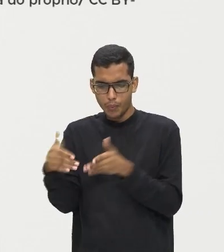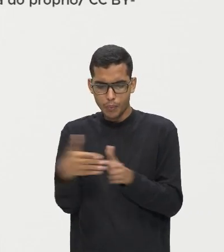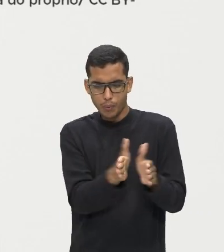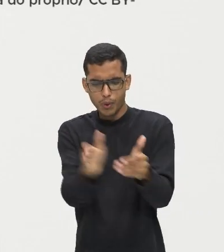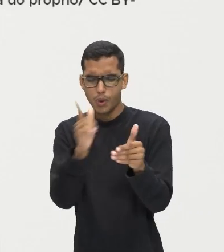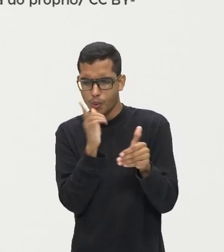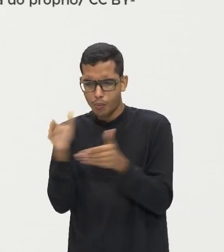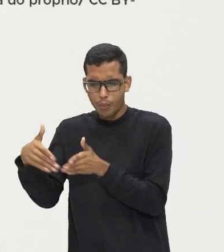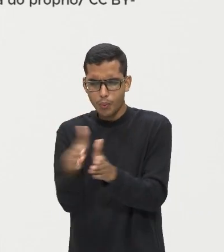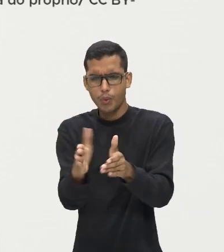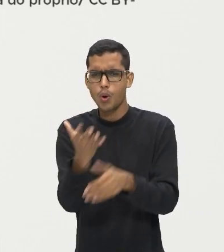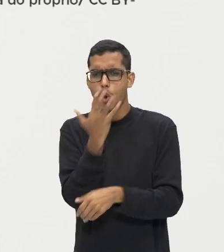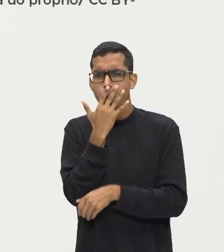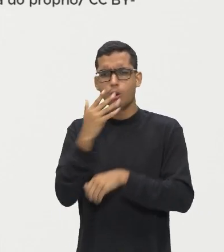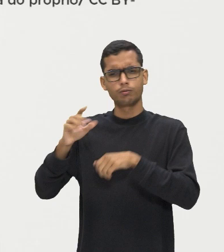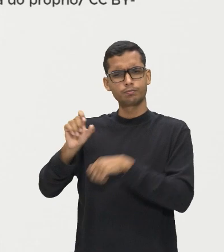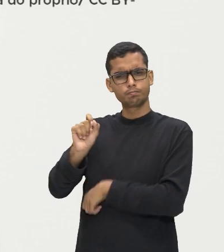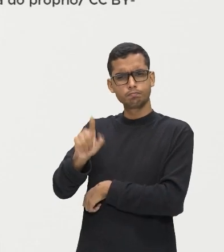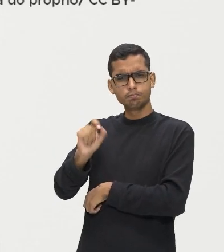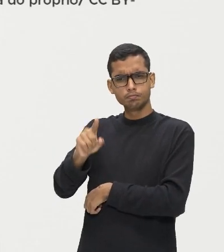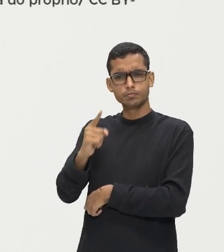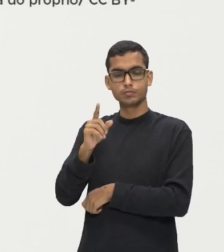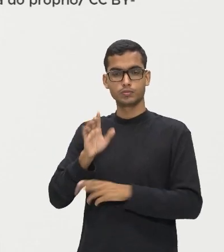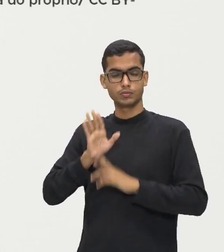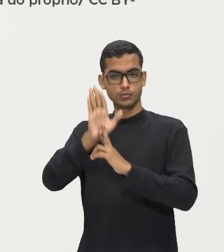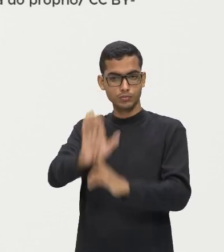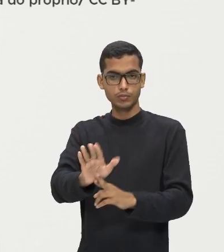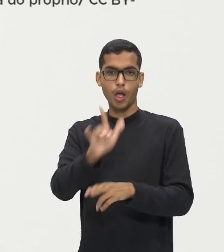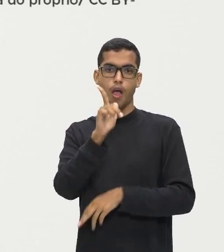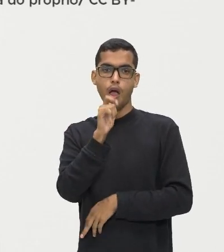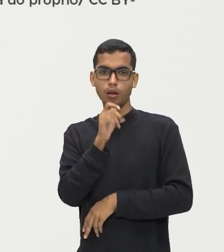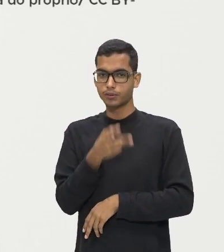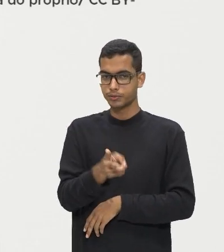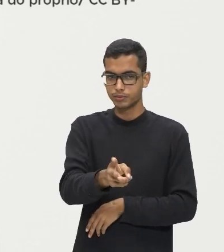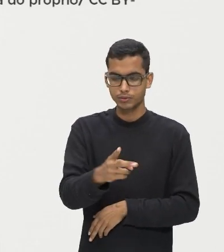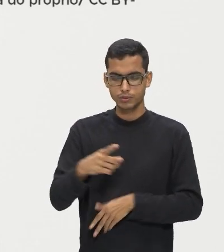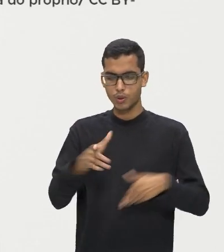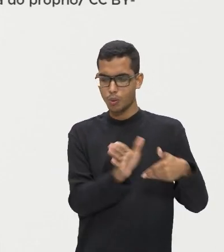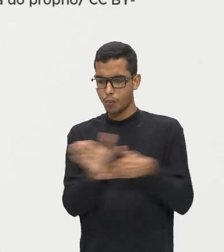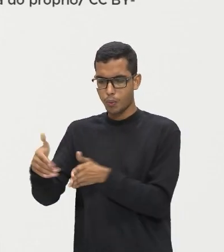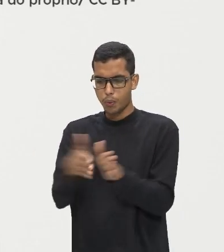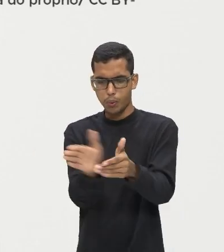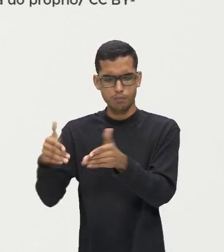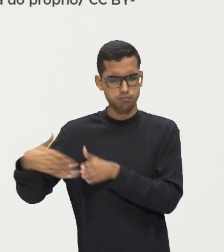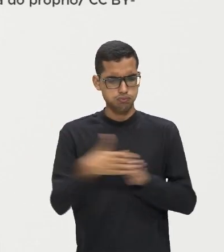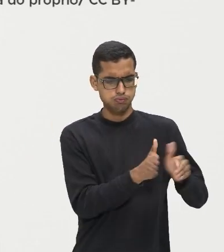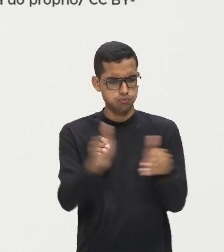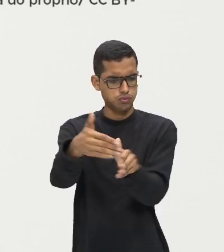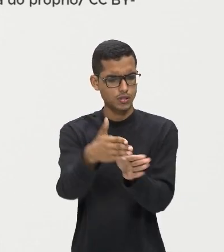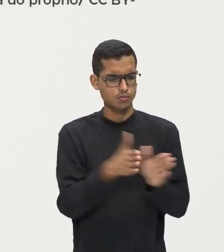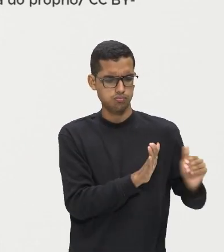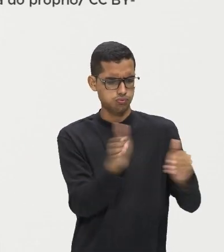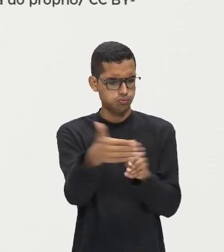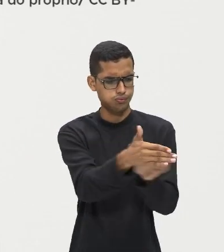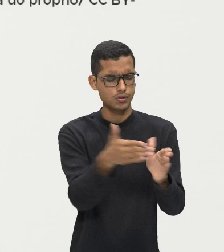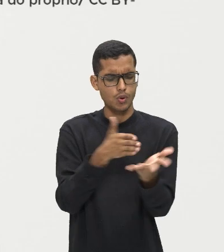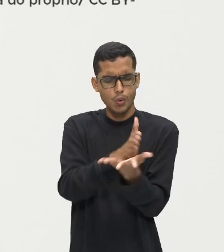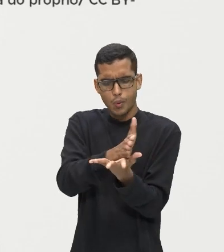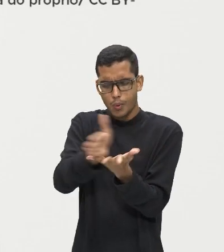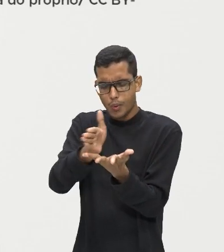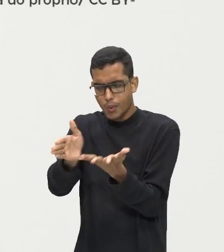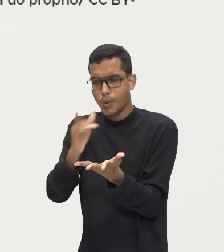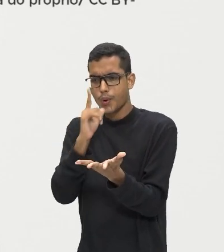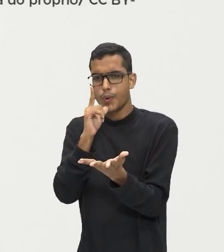linhas azuis sempre vão representar água. Nesse caso, a água aí são os rios. Então, eu sei que essa mancha